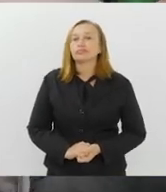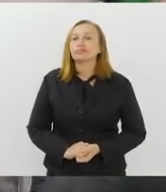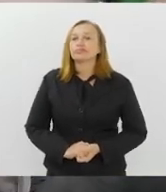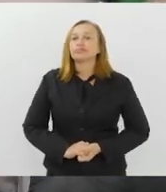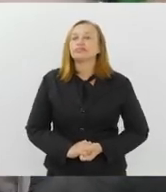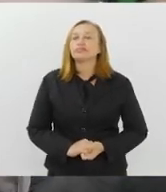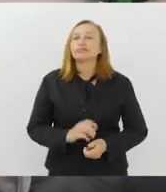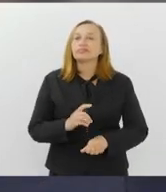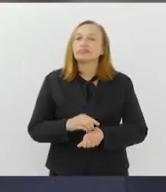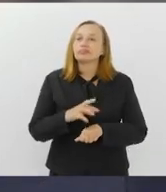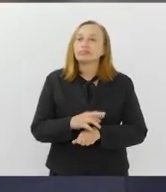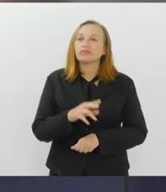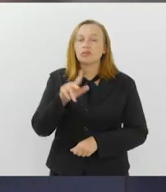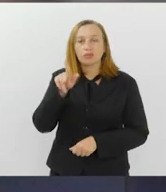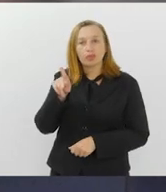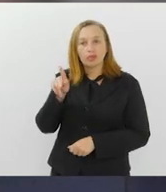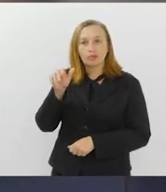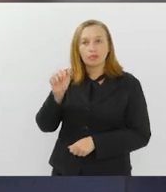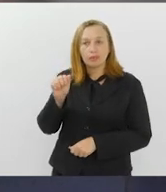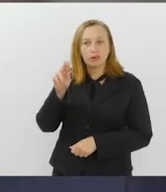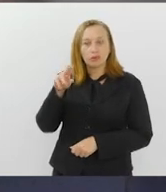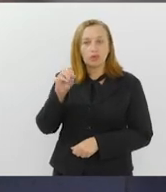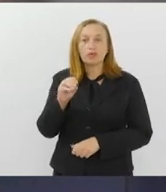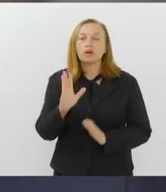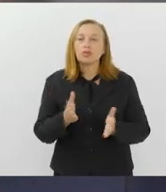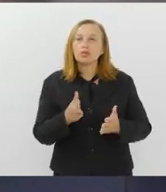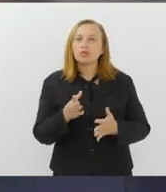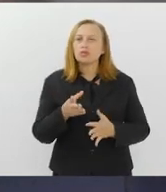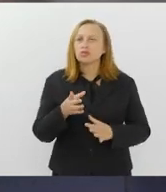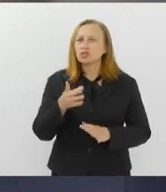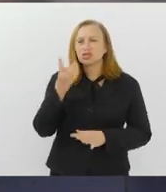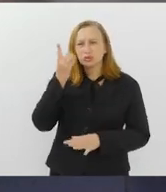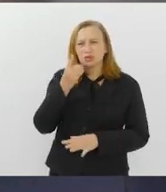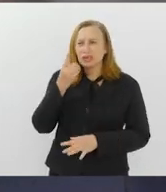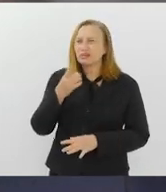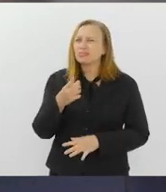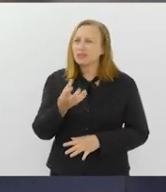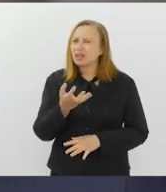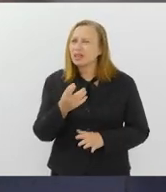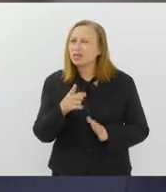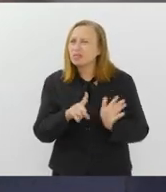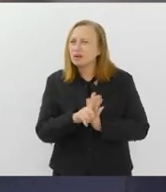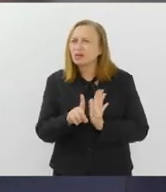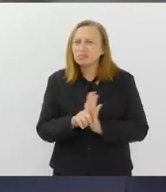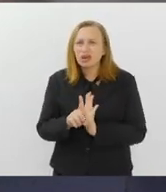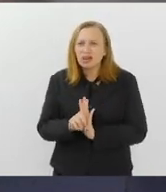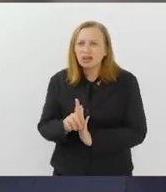Doutor Paulo, agora os deputados podem... eu tenho algumas perguntas a fazer também. Vou...